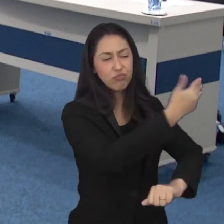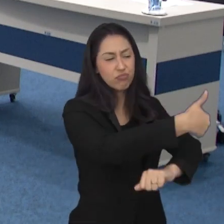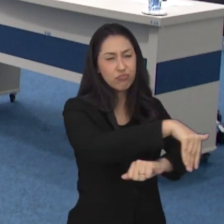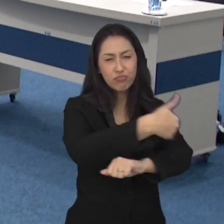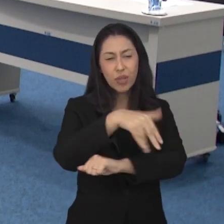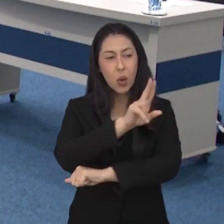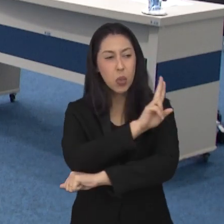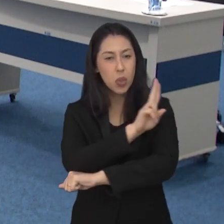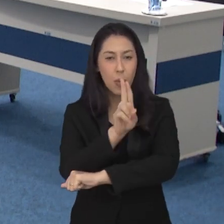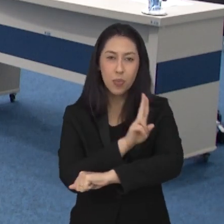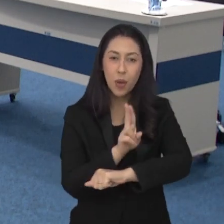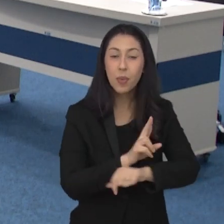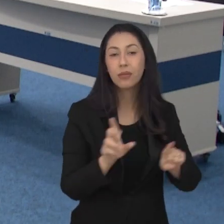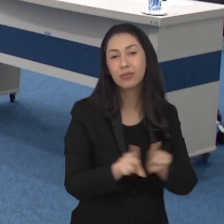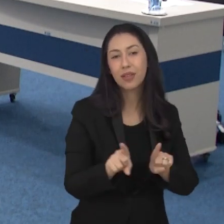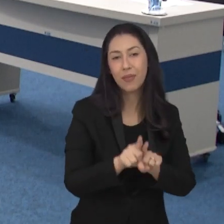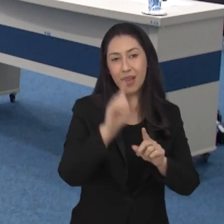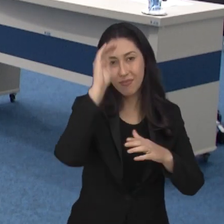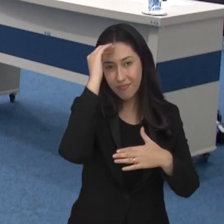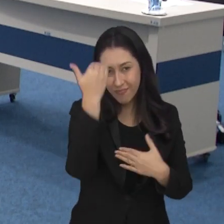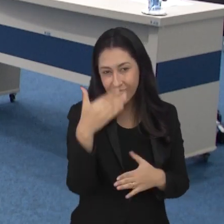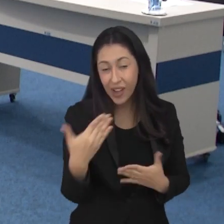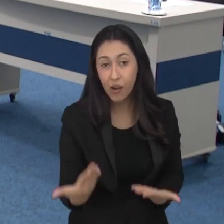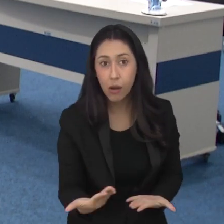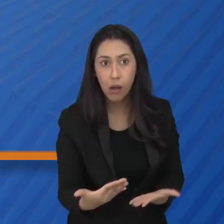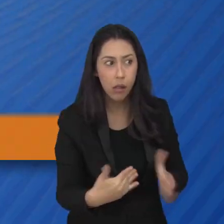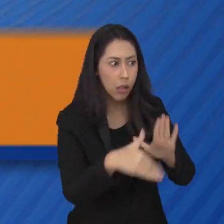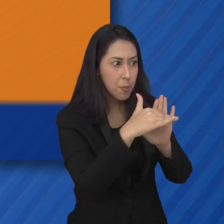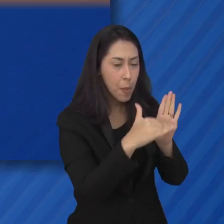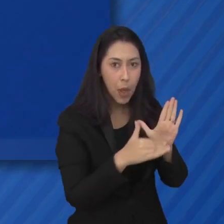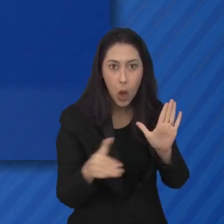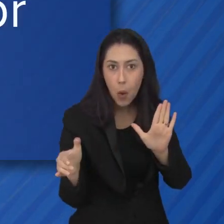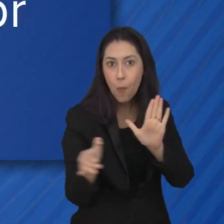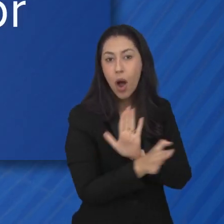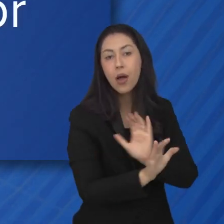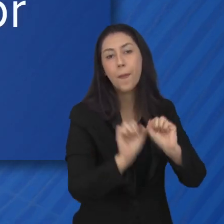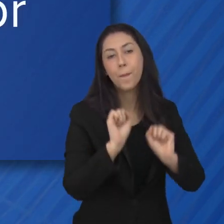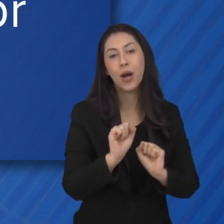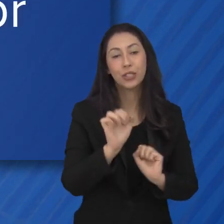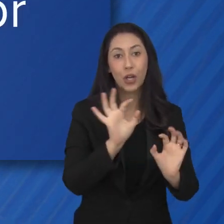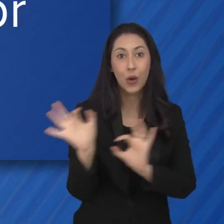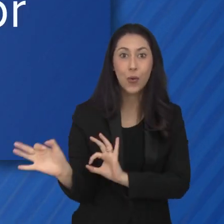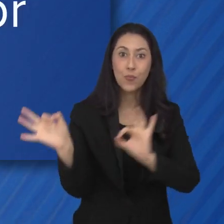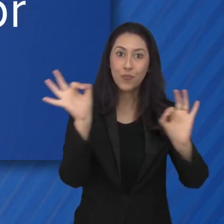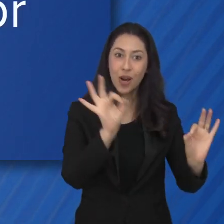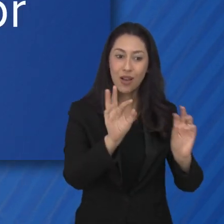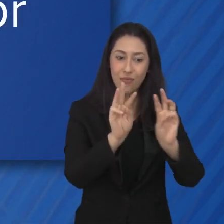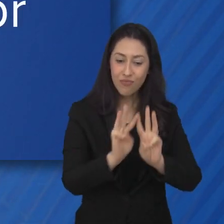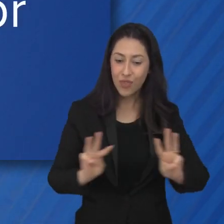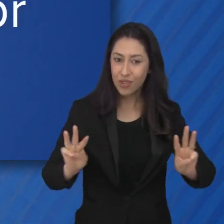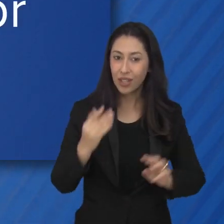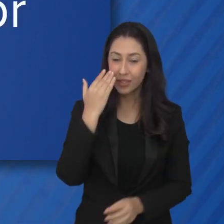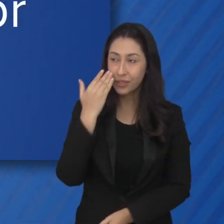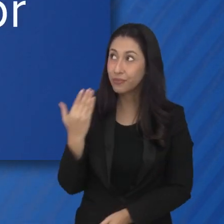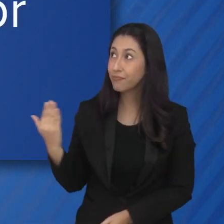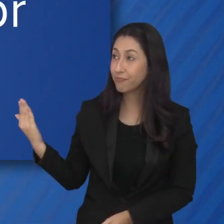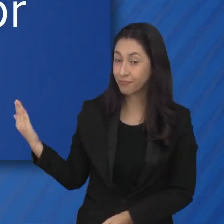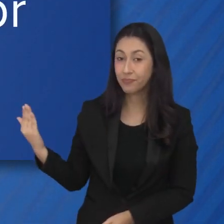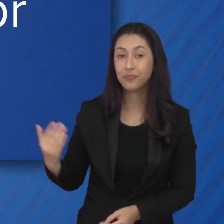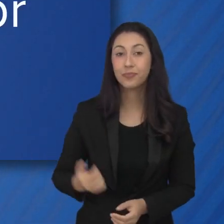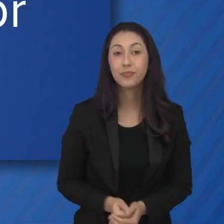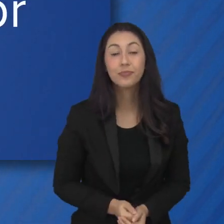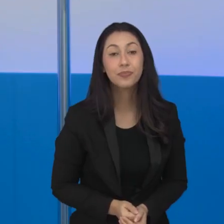de ruas e áreas públicas e concessão de honrarias. A pauta completa você confere no nosso site, no ícone Pautas